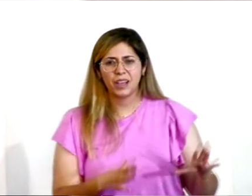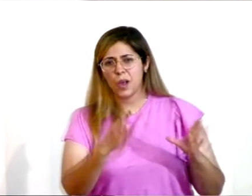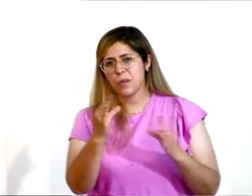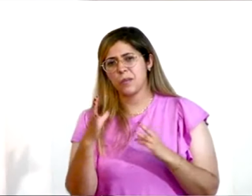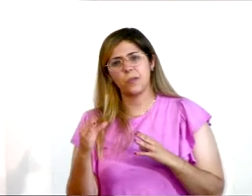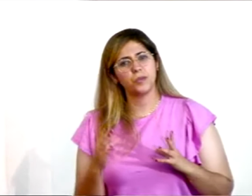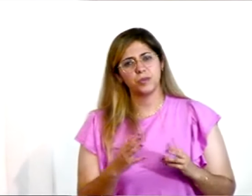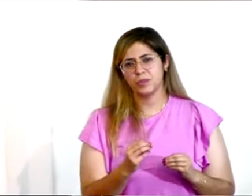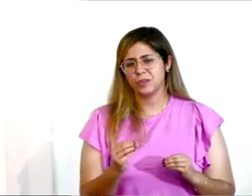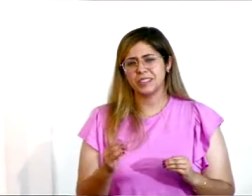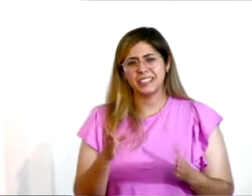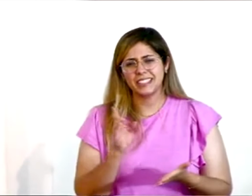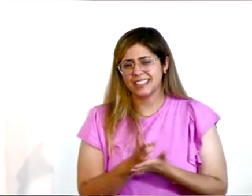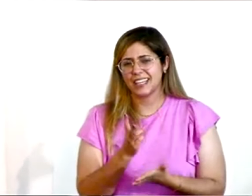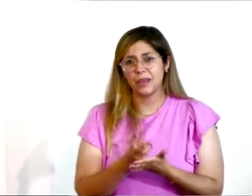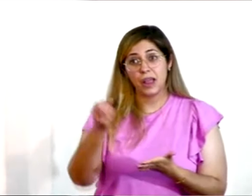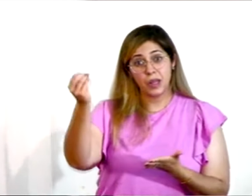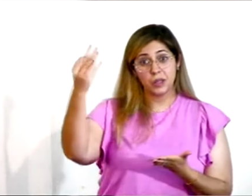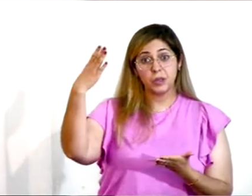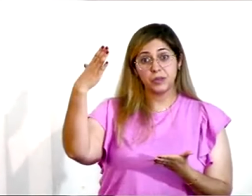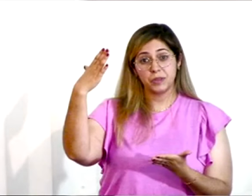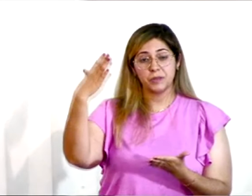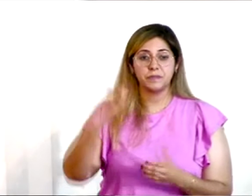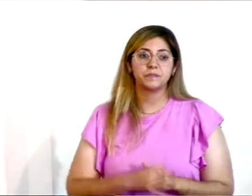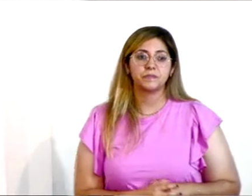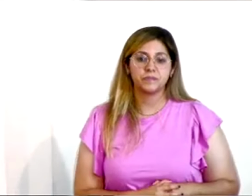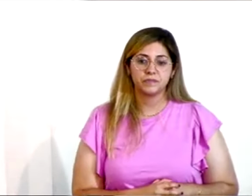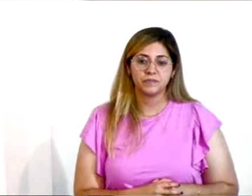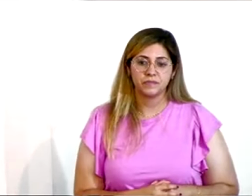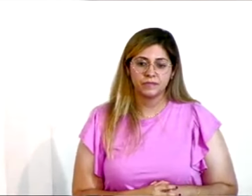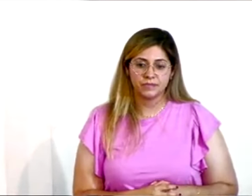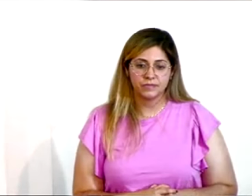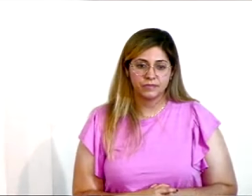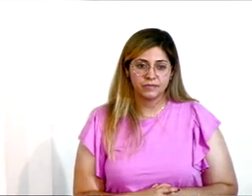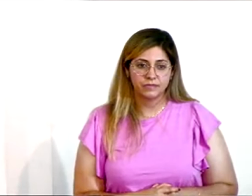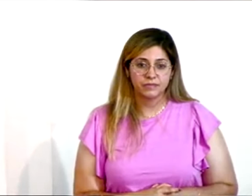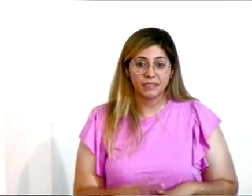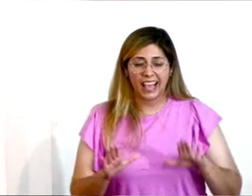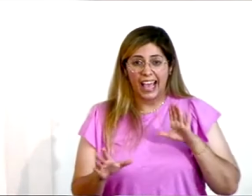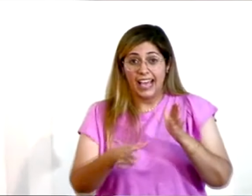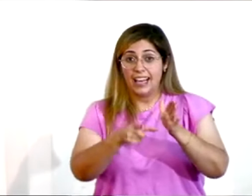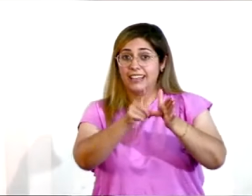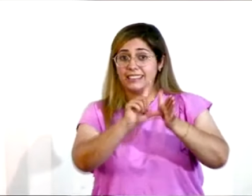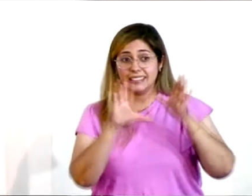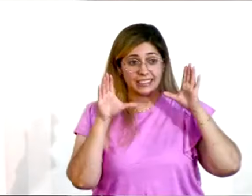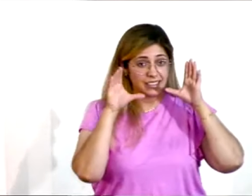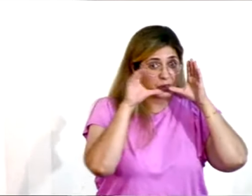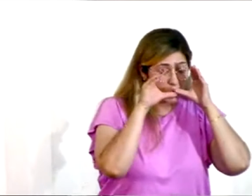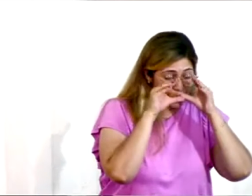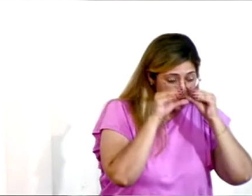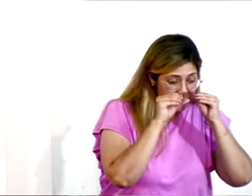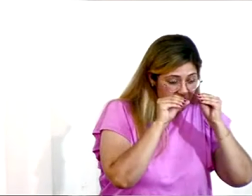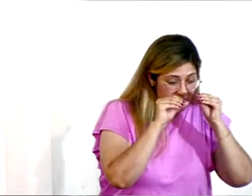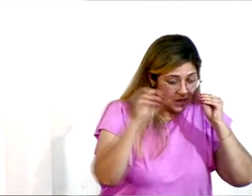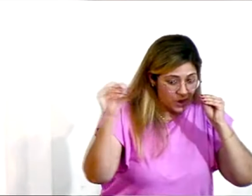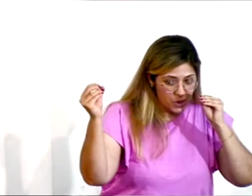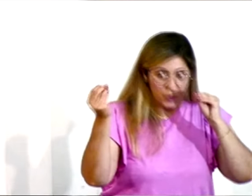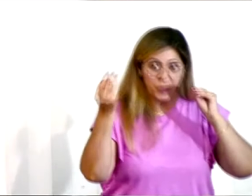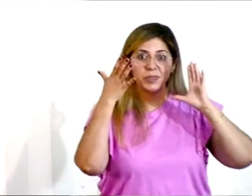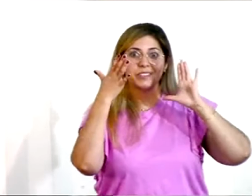irmãos. Luz tem a ver com sair do estado de escuridão para um estado de